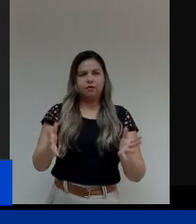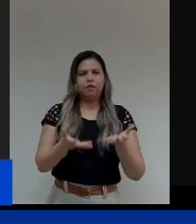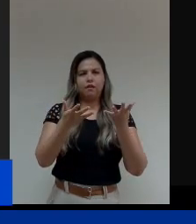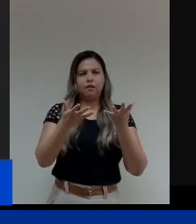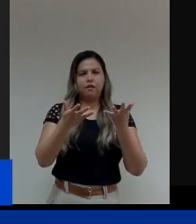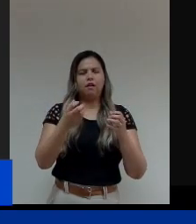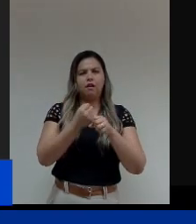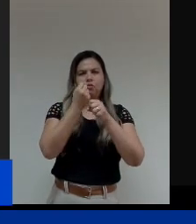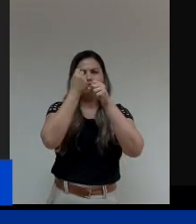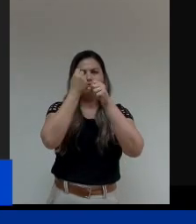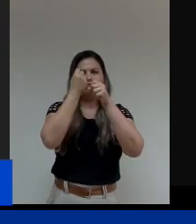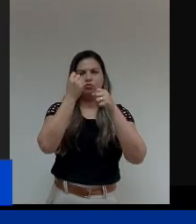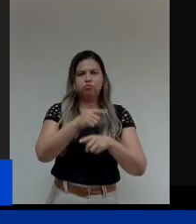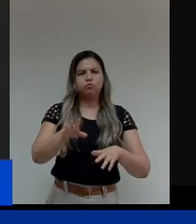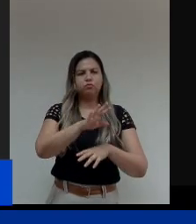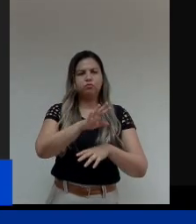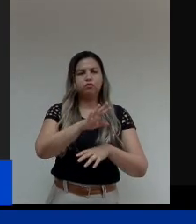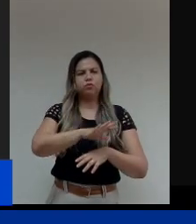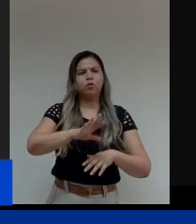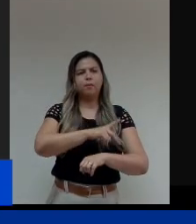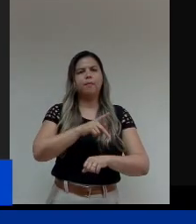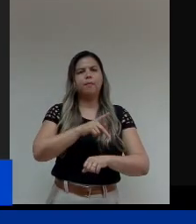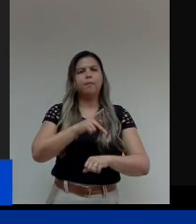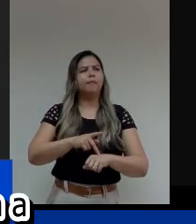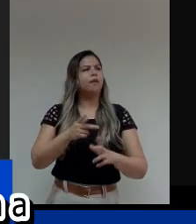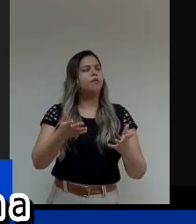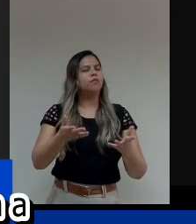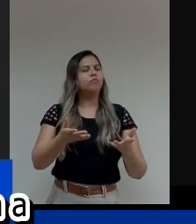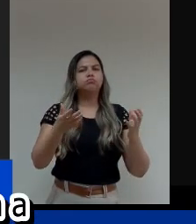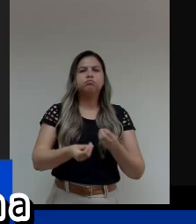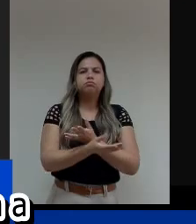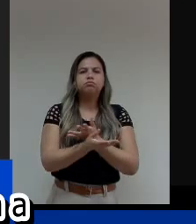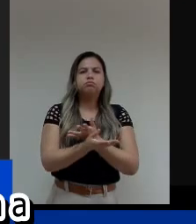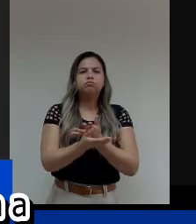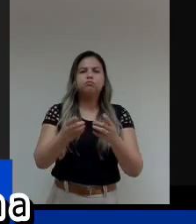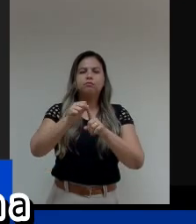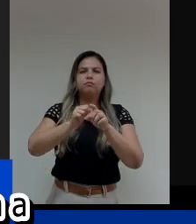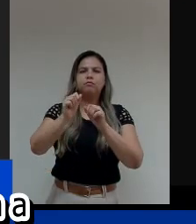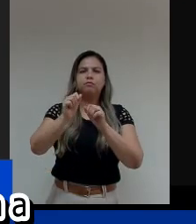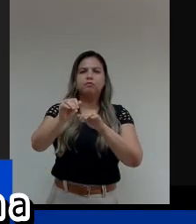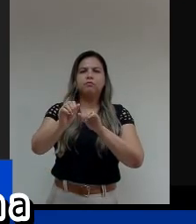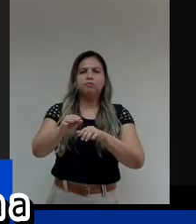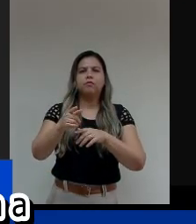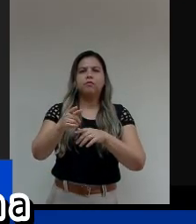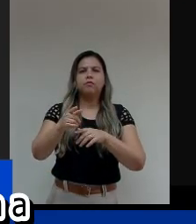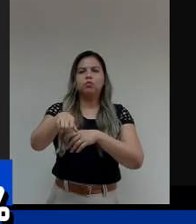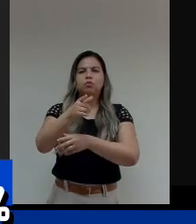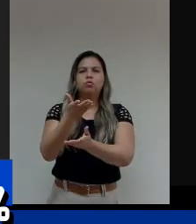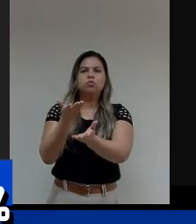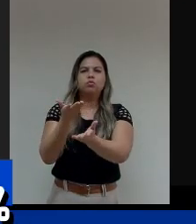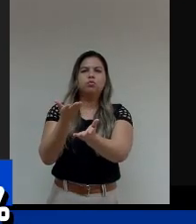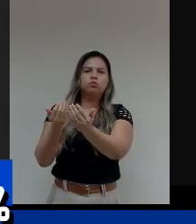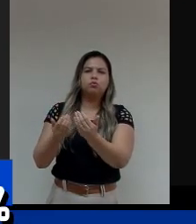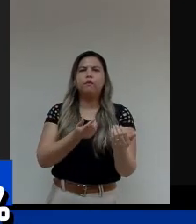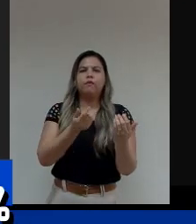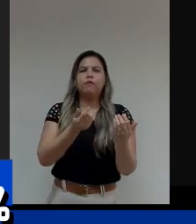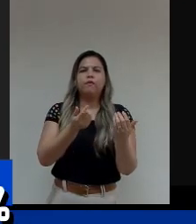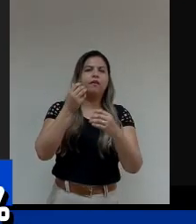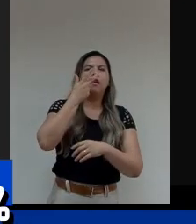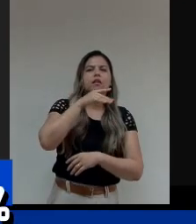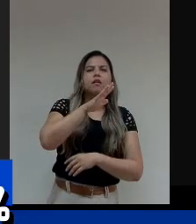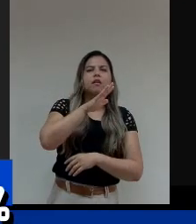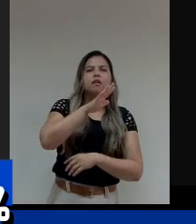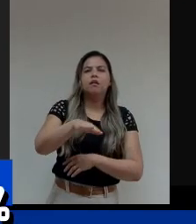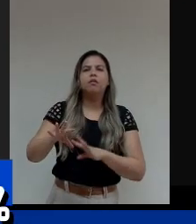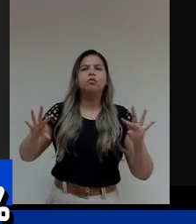como, aspas, a Praça Cívica vai ser entregue ainda em setembro, para a juventude, para a criançada, para